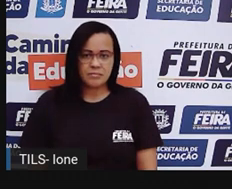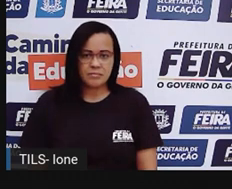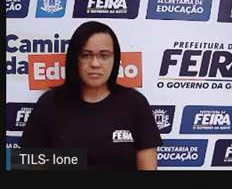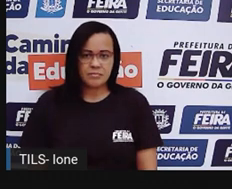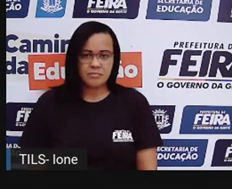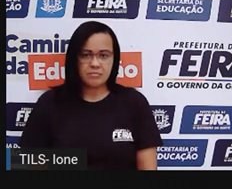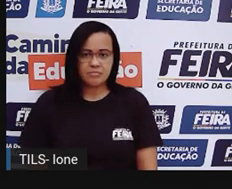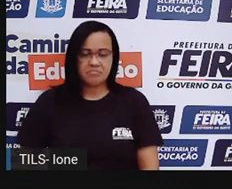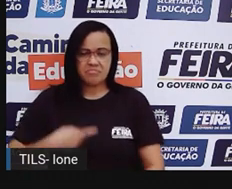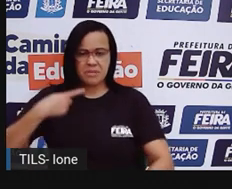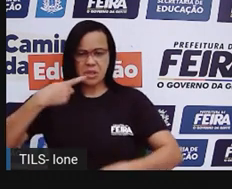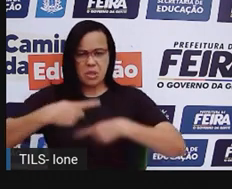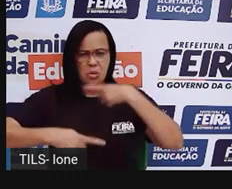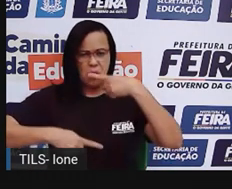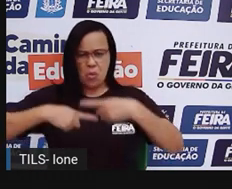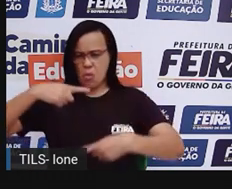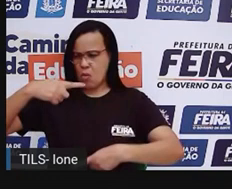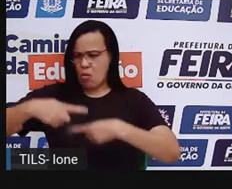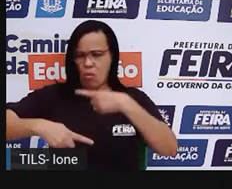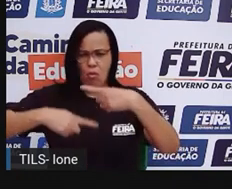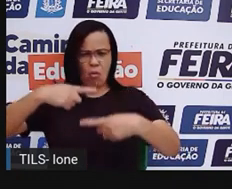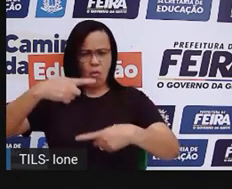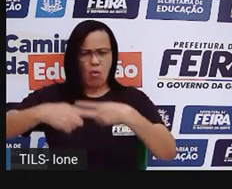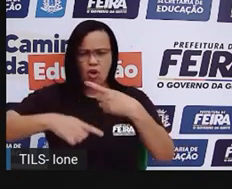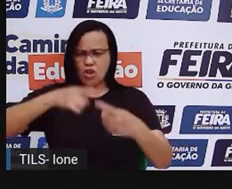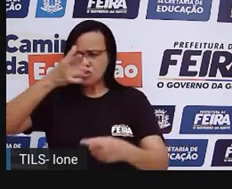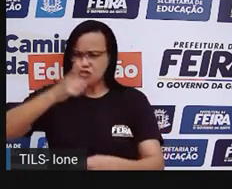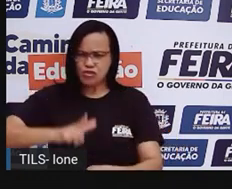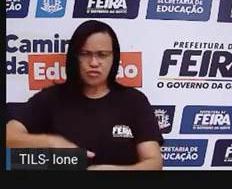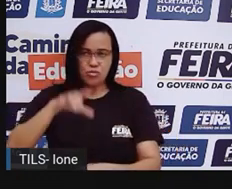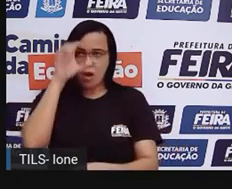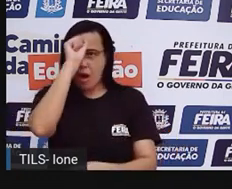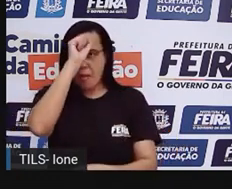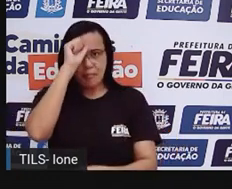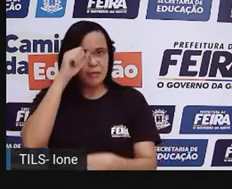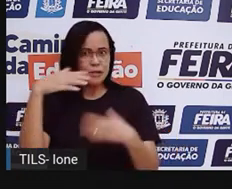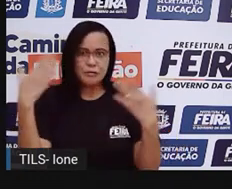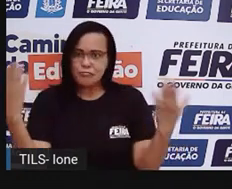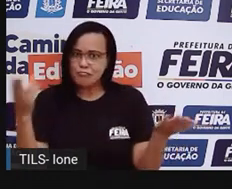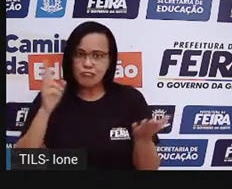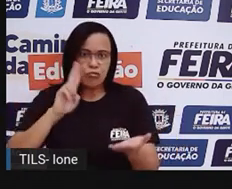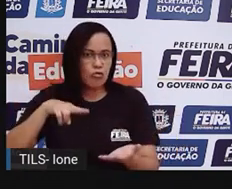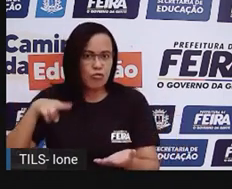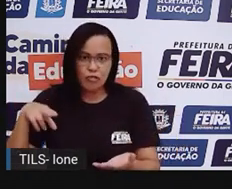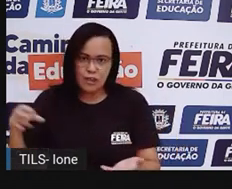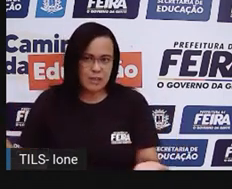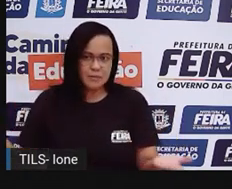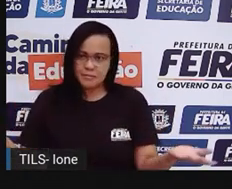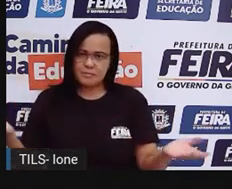Enrolado de novo? Você não aprende nunca?